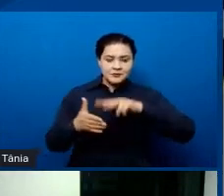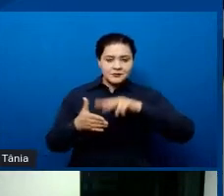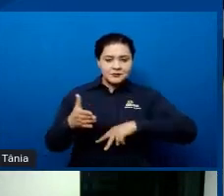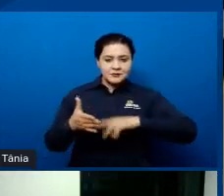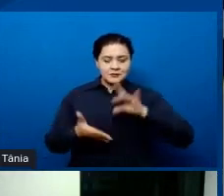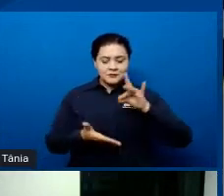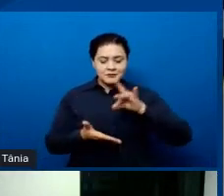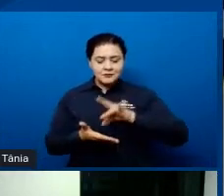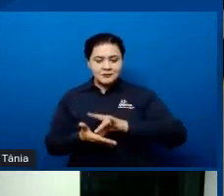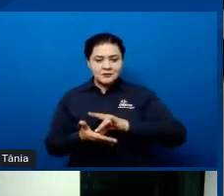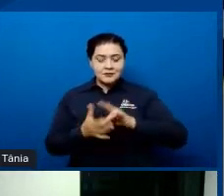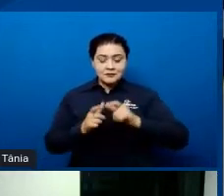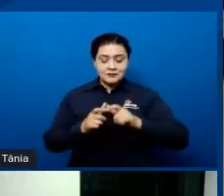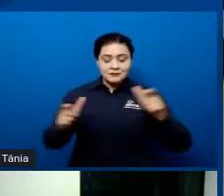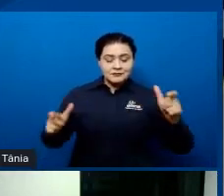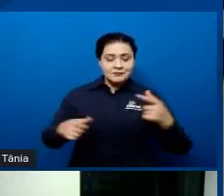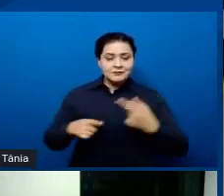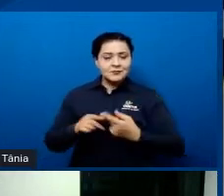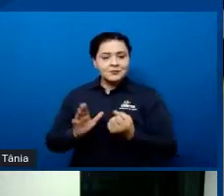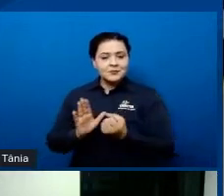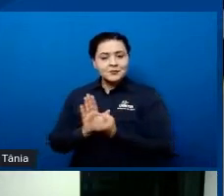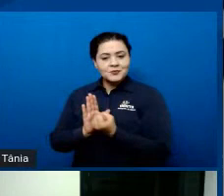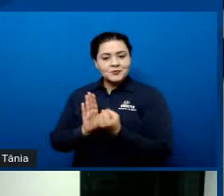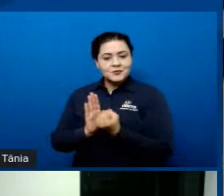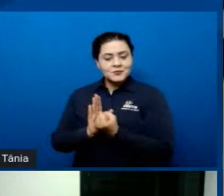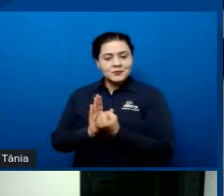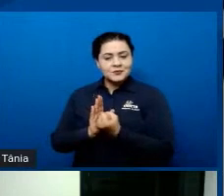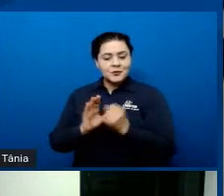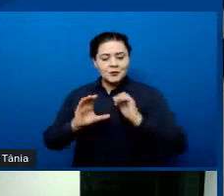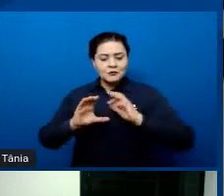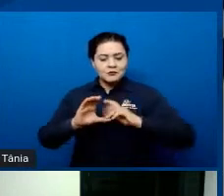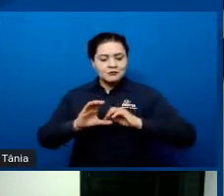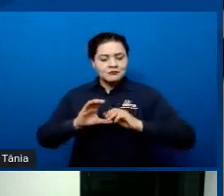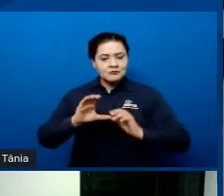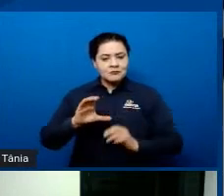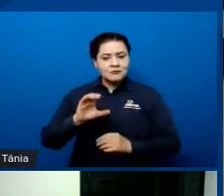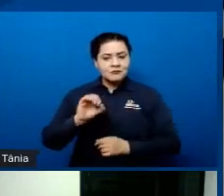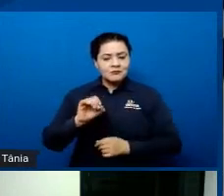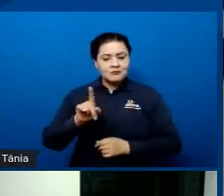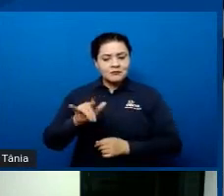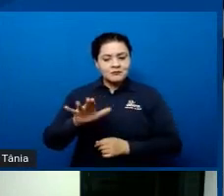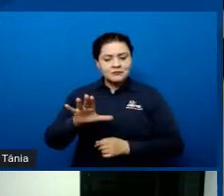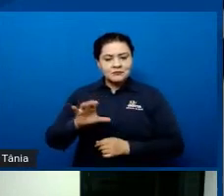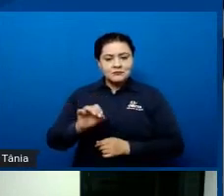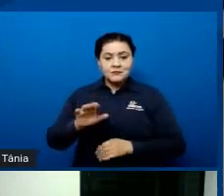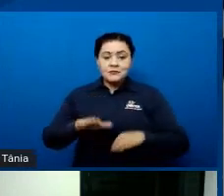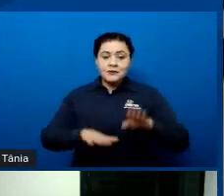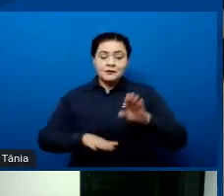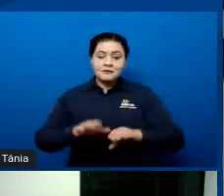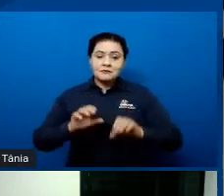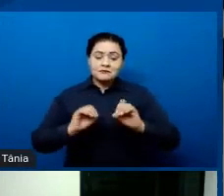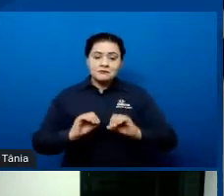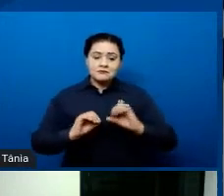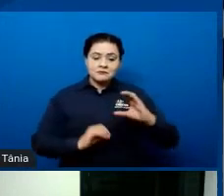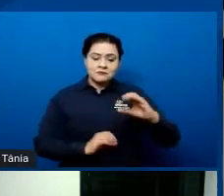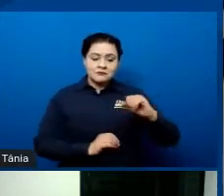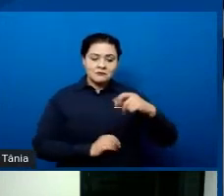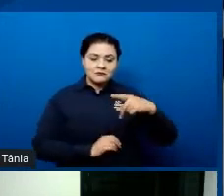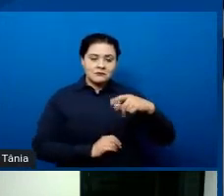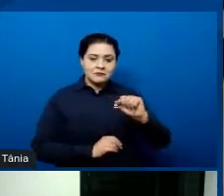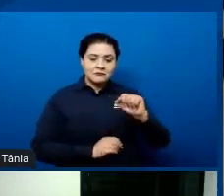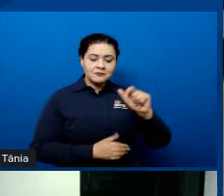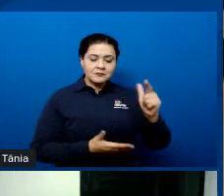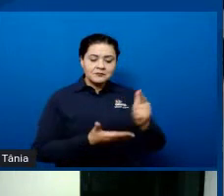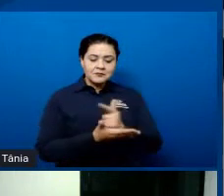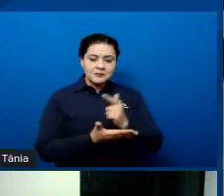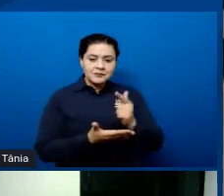são códigos que a gente coloca para acontecer essa leitura, né? Mas isso pode ser uma capa de um livro, né? Pode